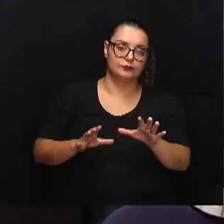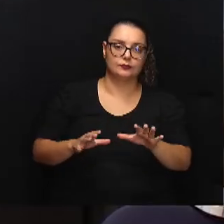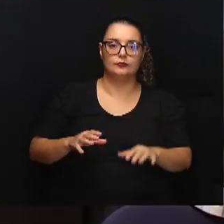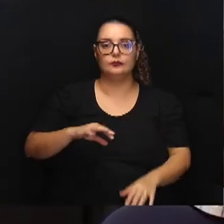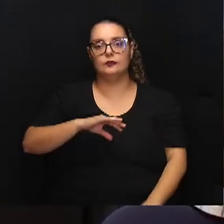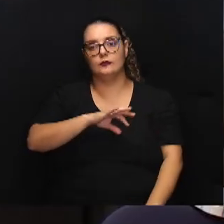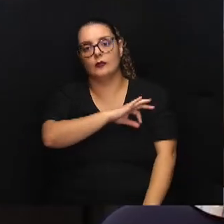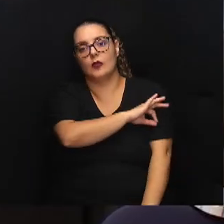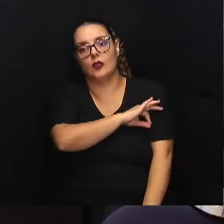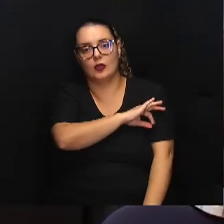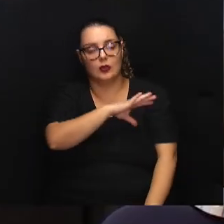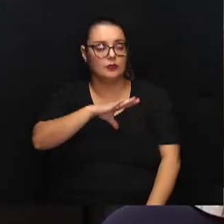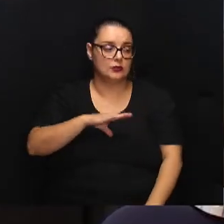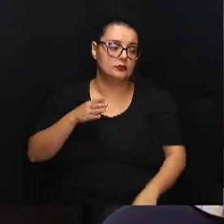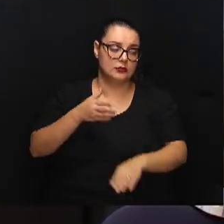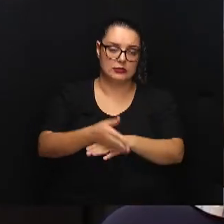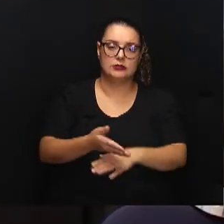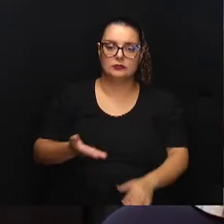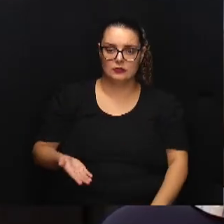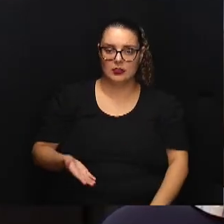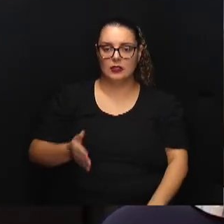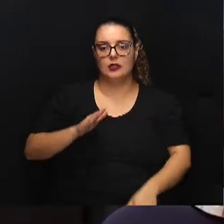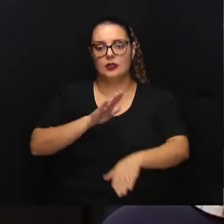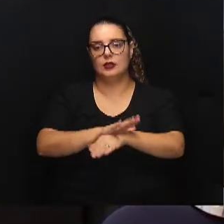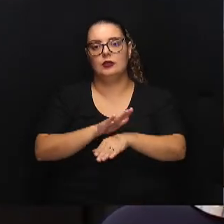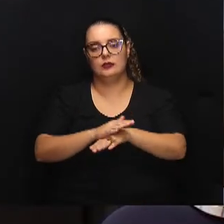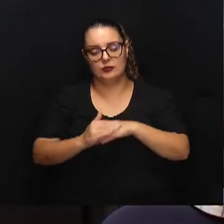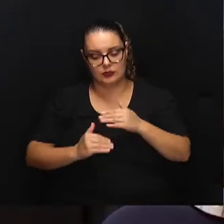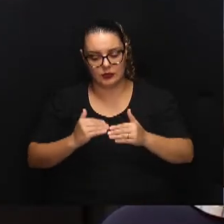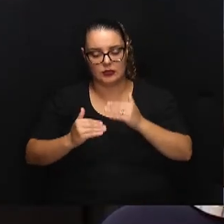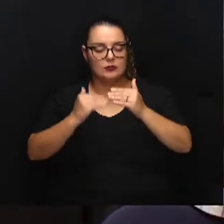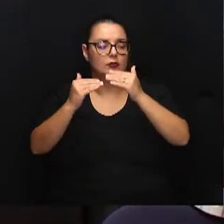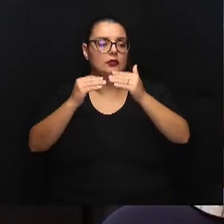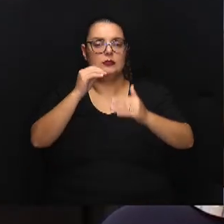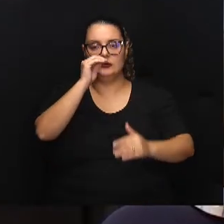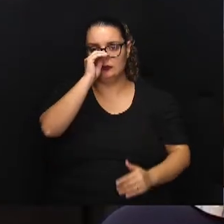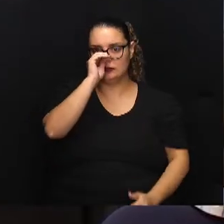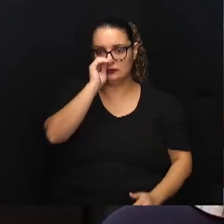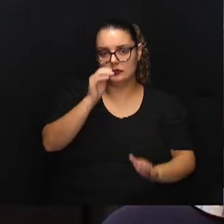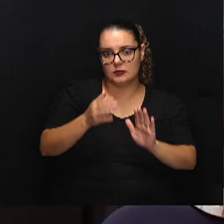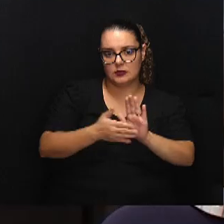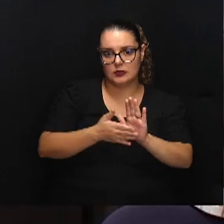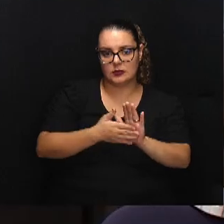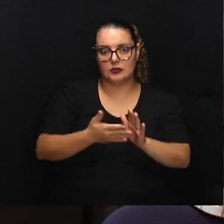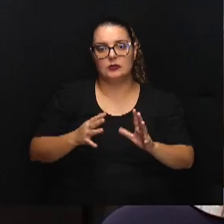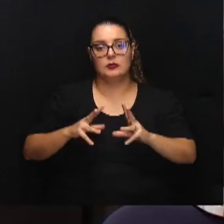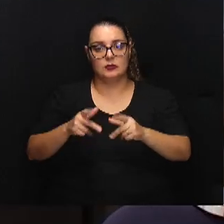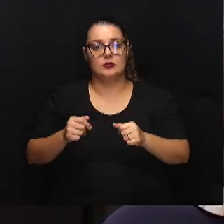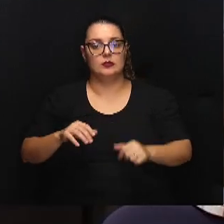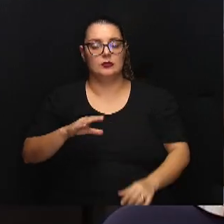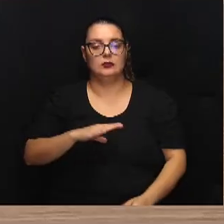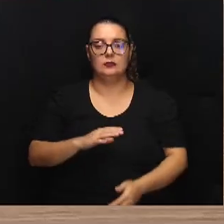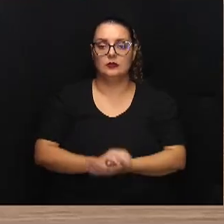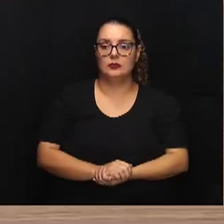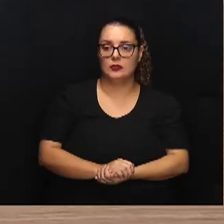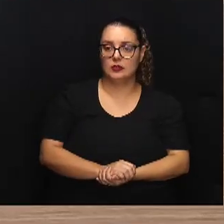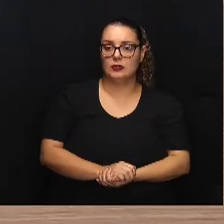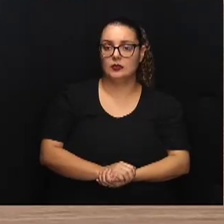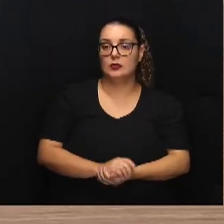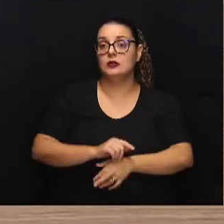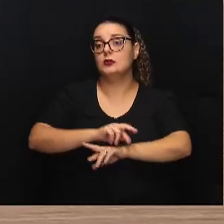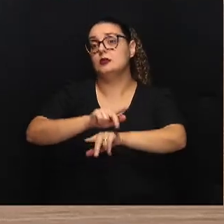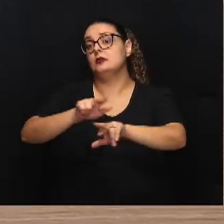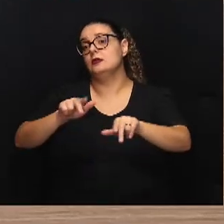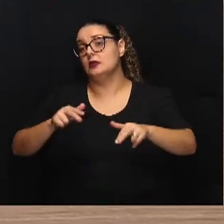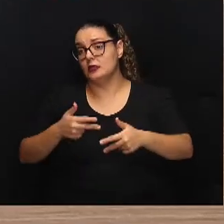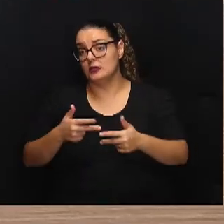desse programa, ajuda na construção, né, de uma proposta que seja de toda a cidade. Ou seja, tem muita coisa